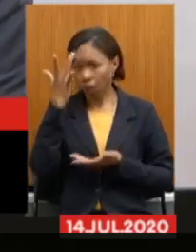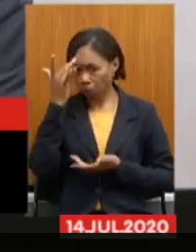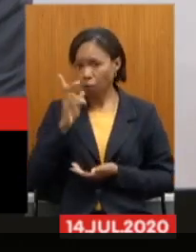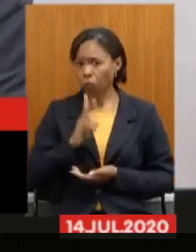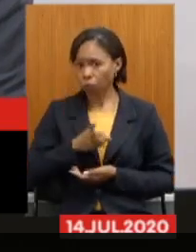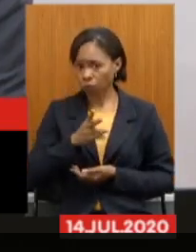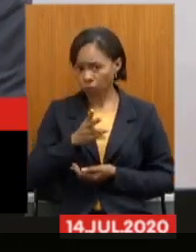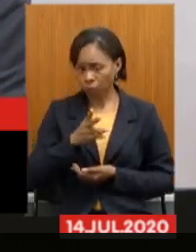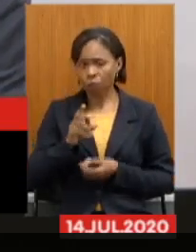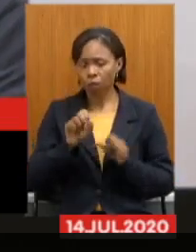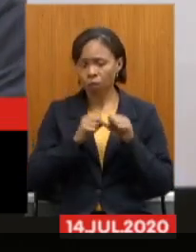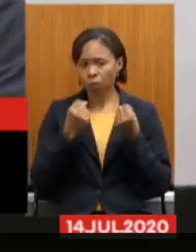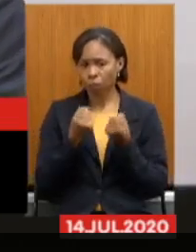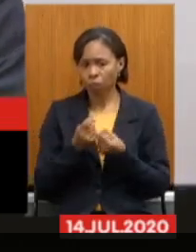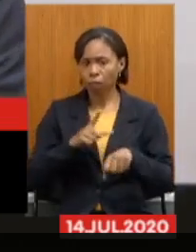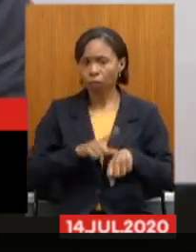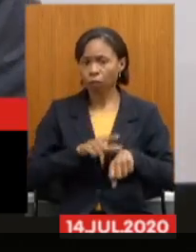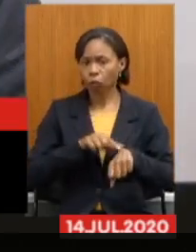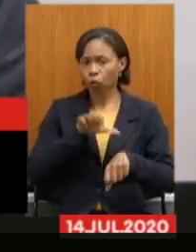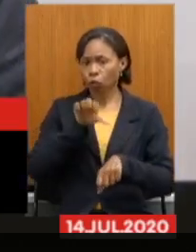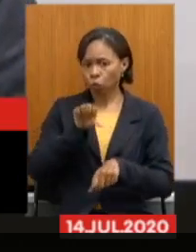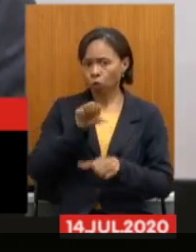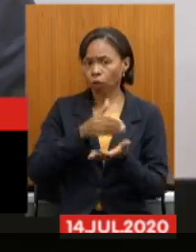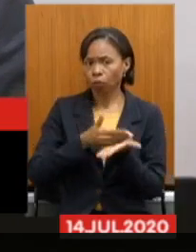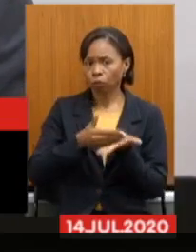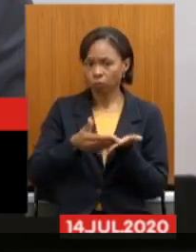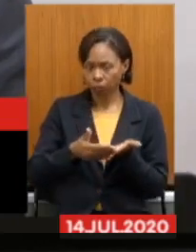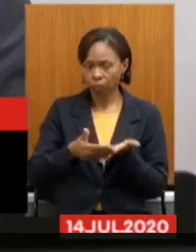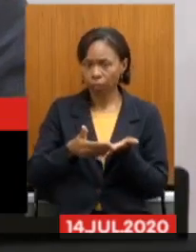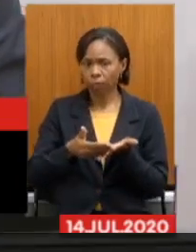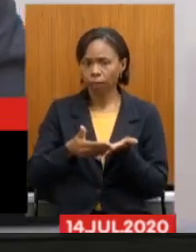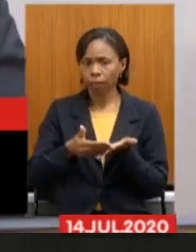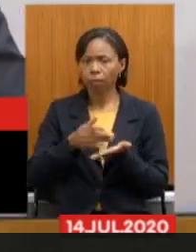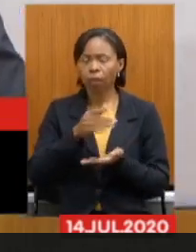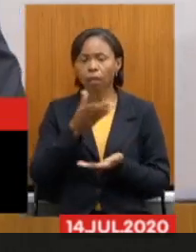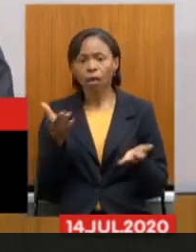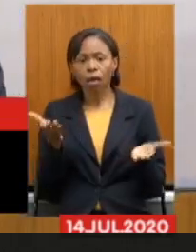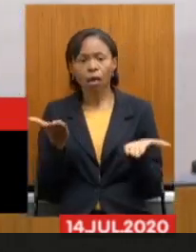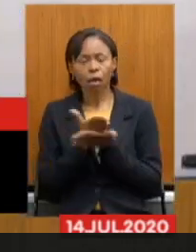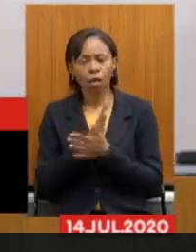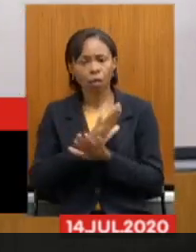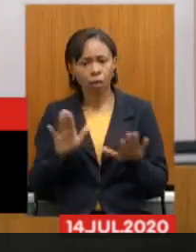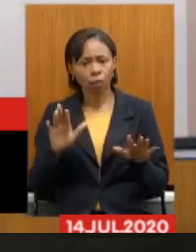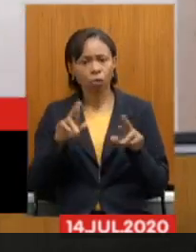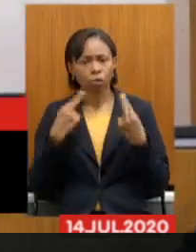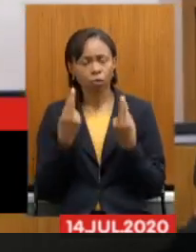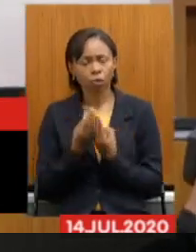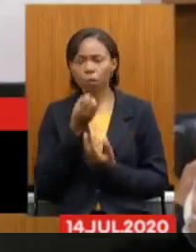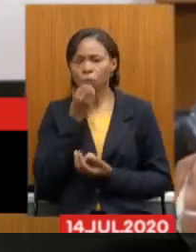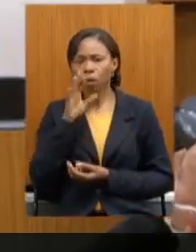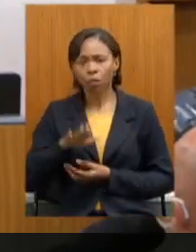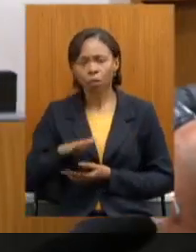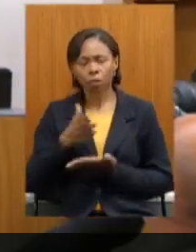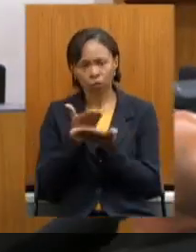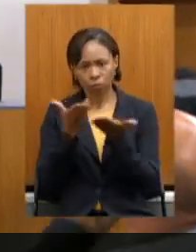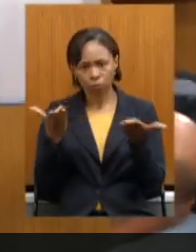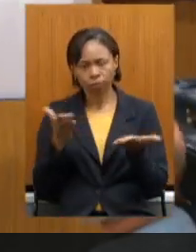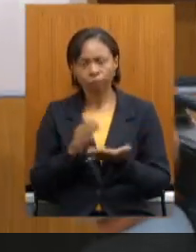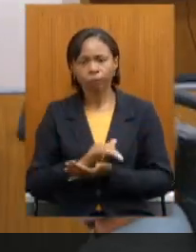a partir das 9 da manhã. Levanta-se a reunião. Boa tarde a todos.